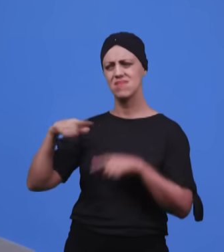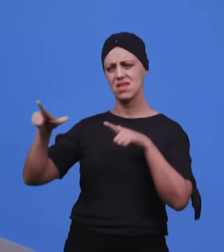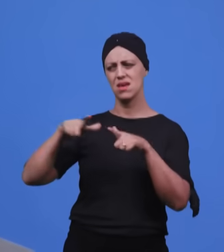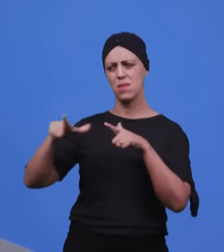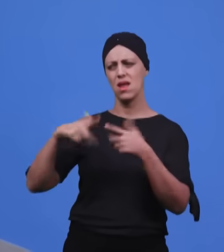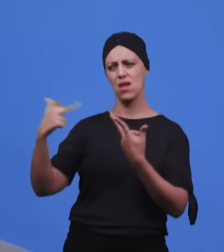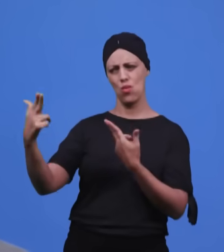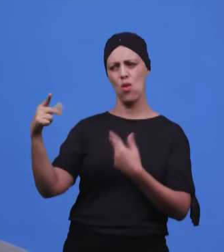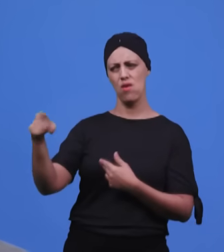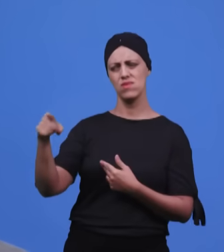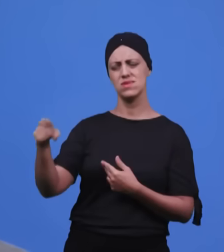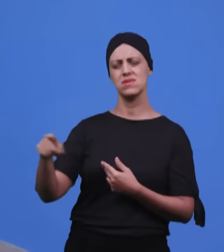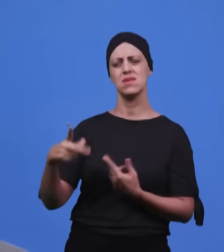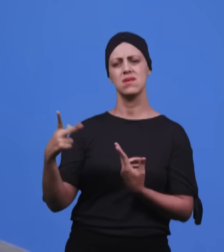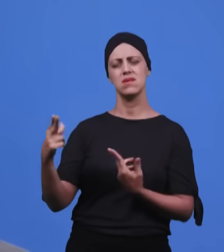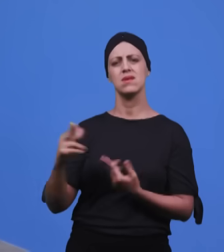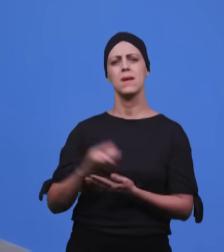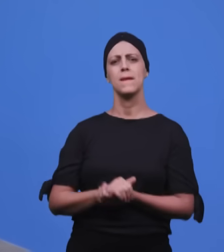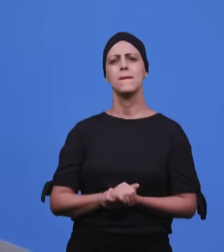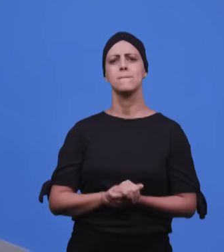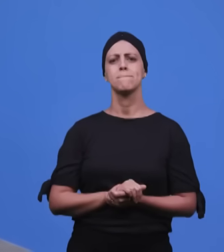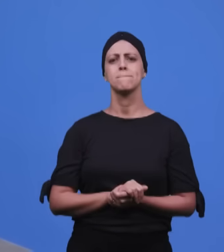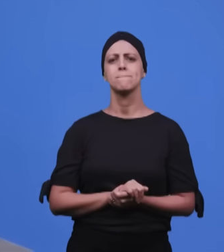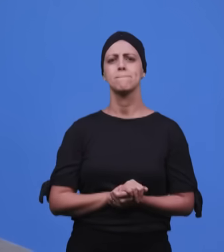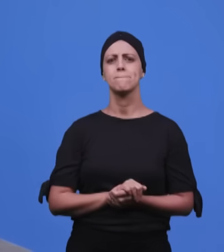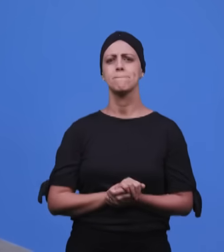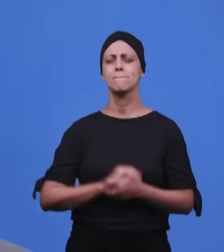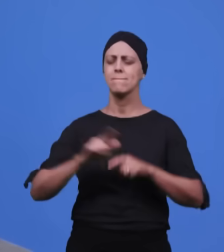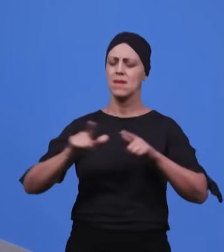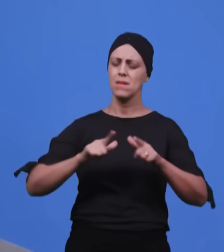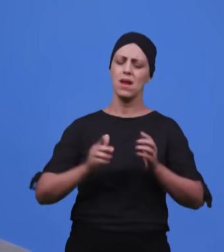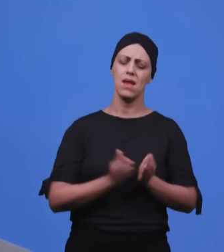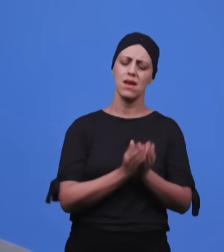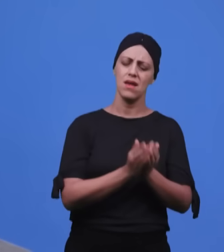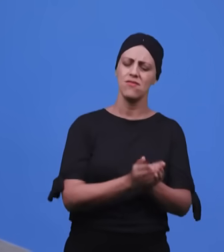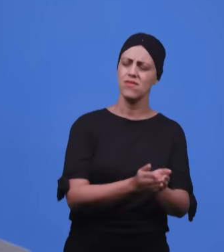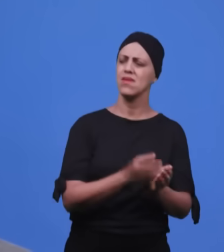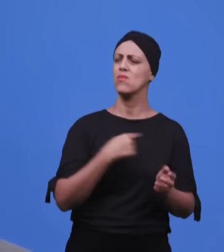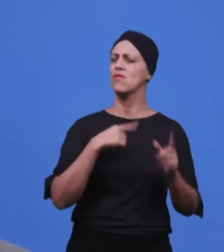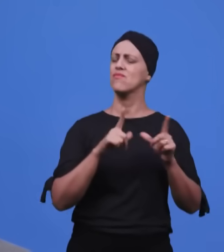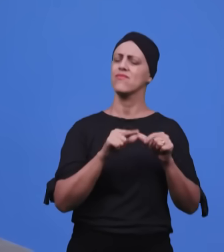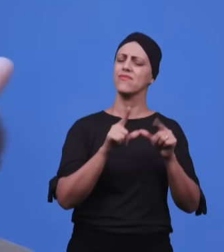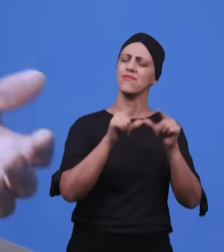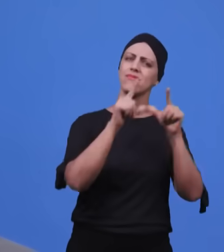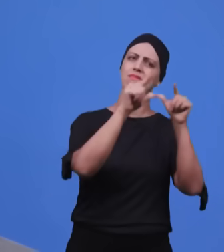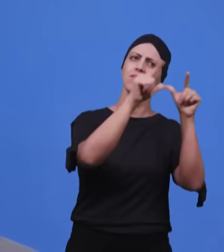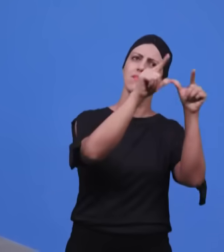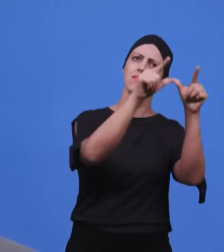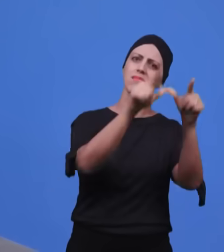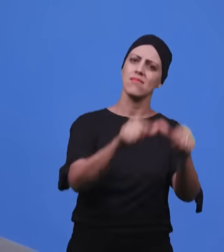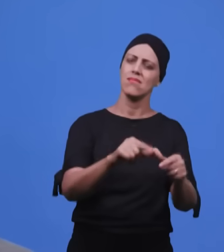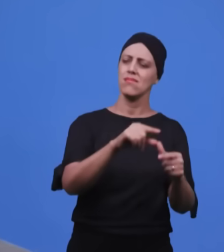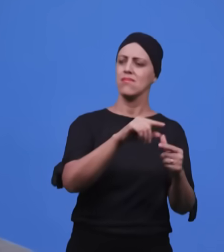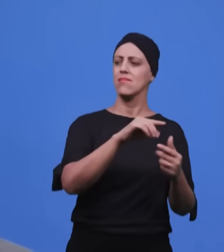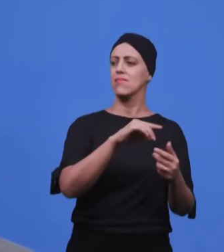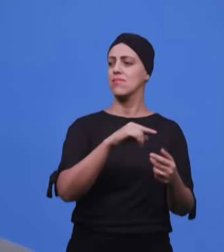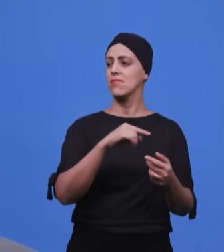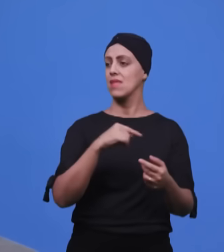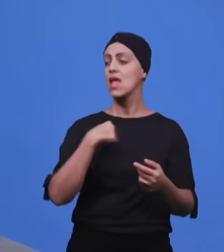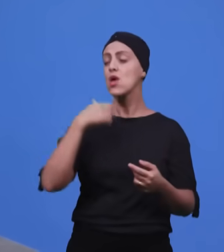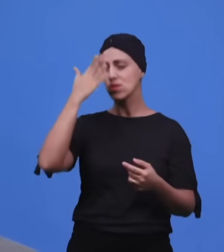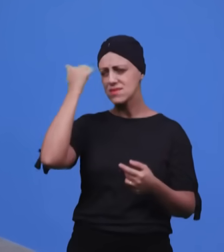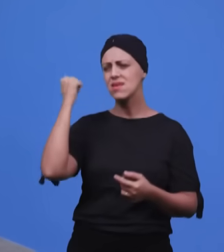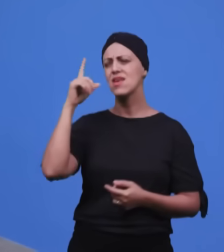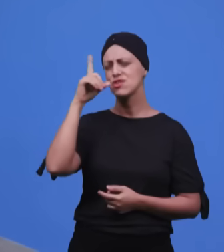muitos anos nessa área né eu fui trabalhei navio marítimo viajava pelo mundo afora e